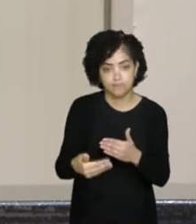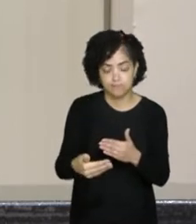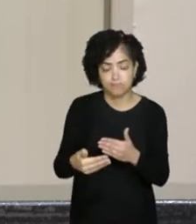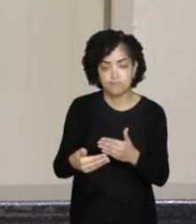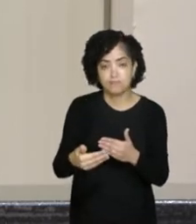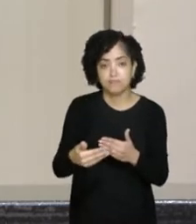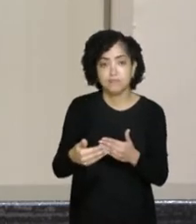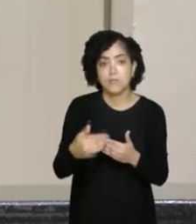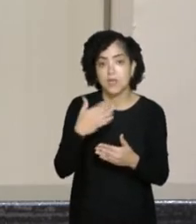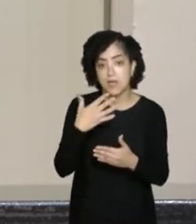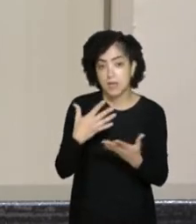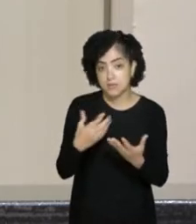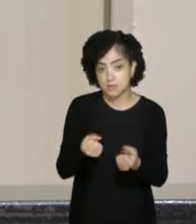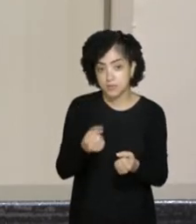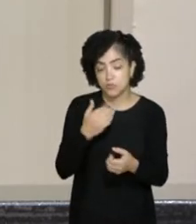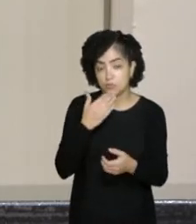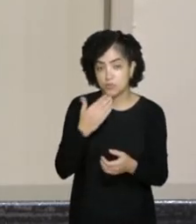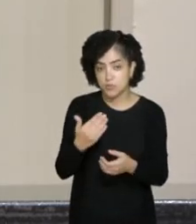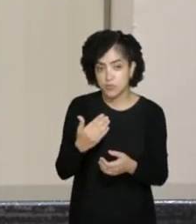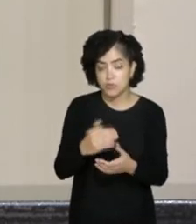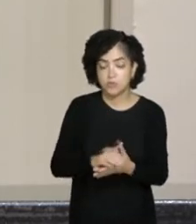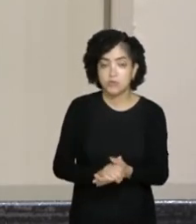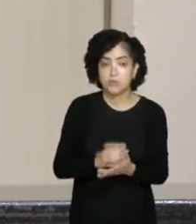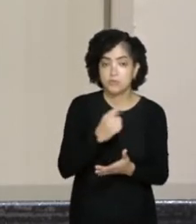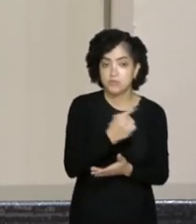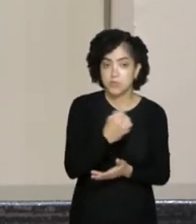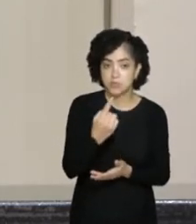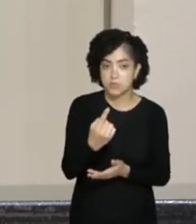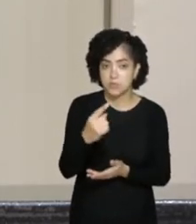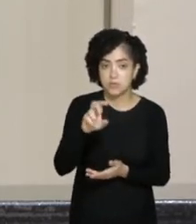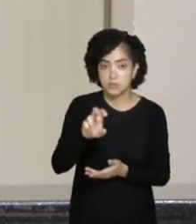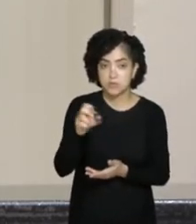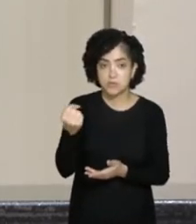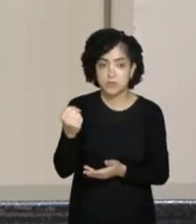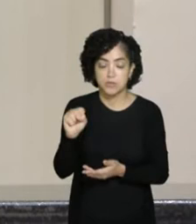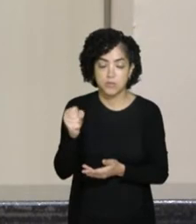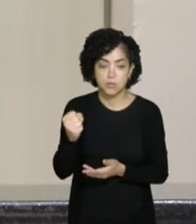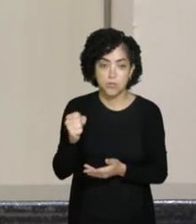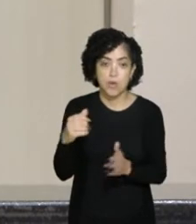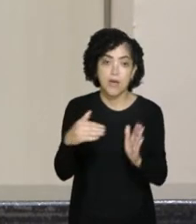presidente deferiu os requerimentos 1158